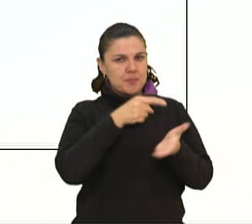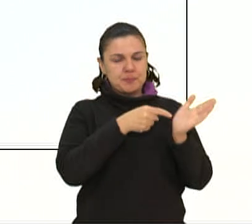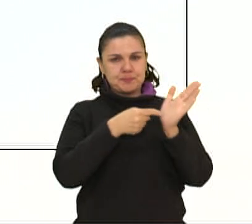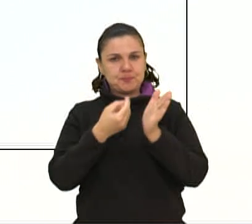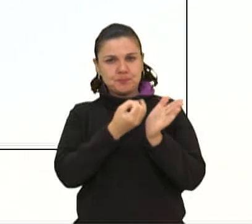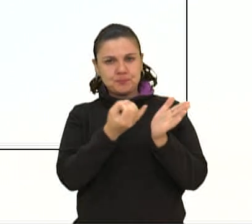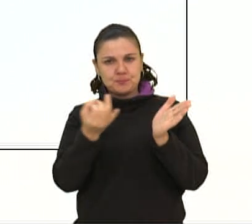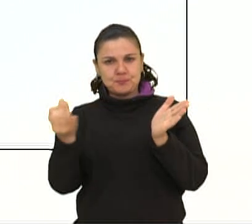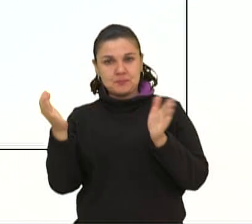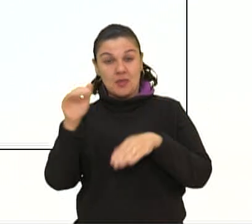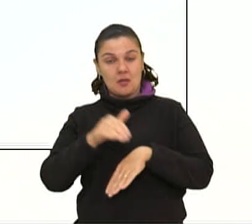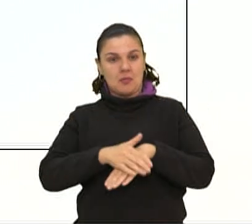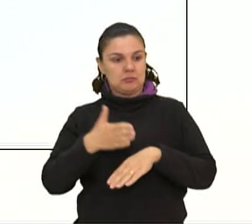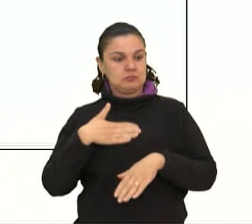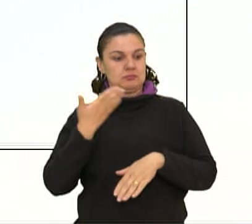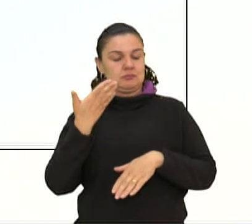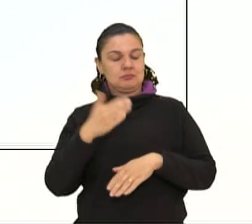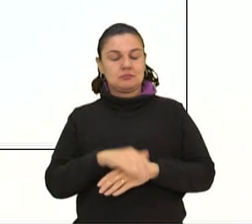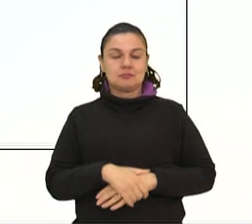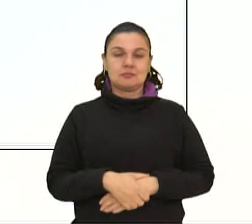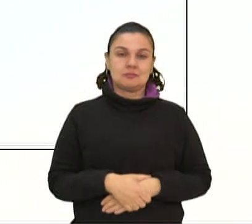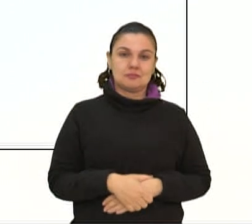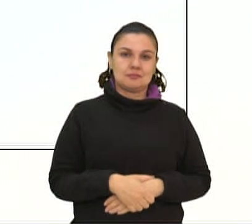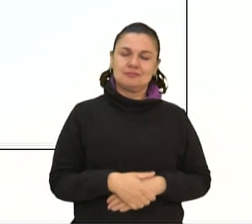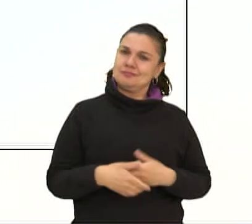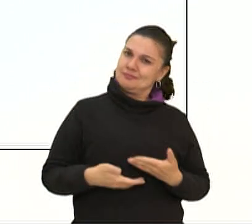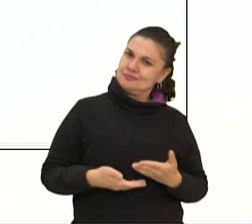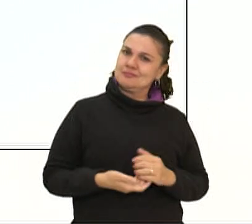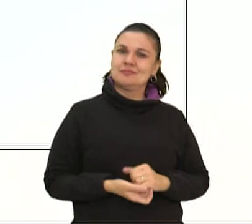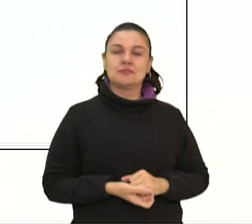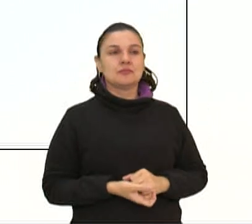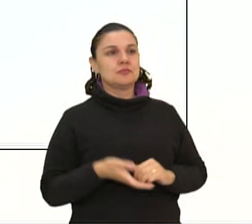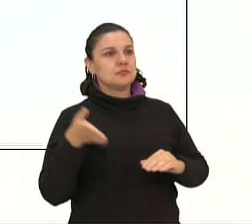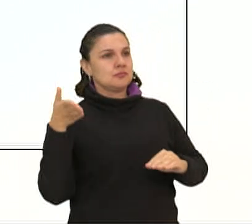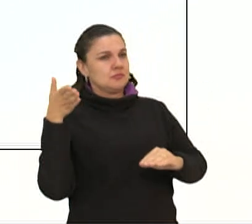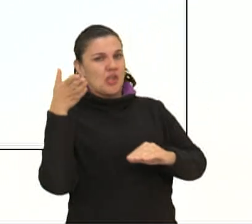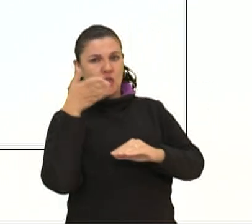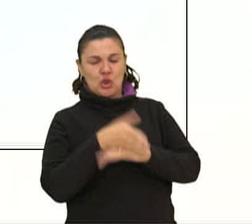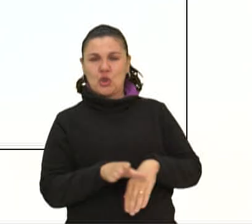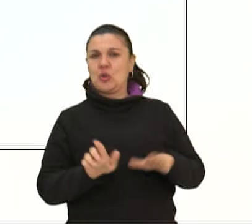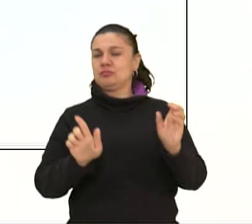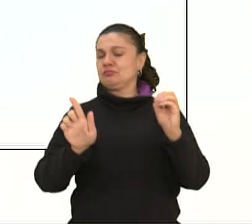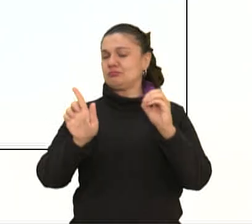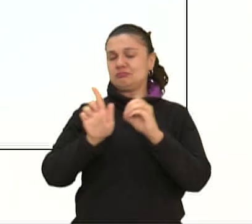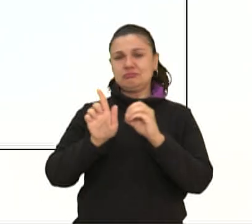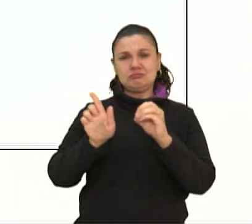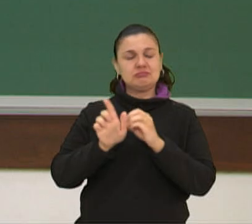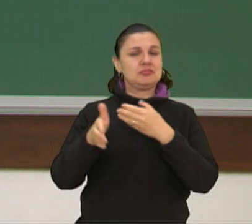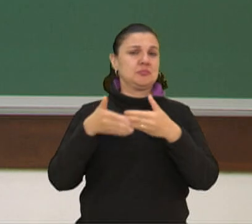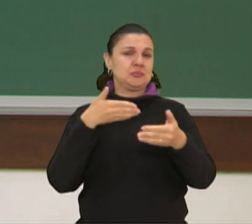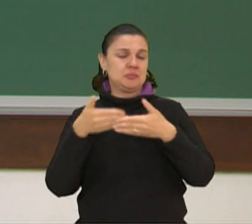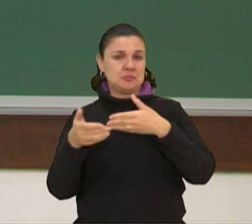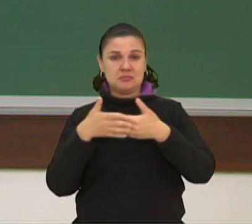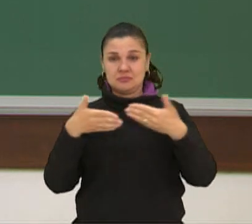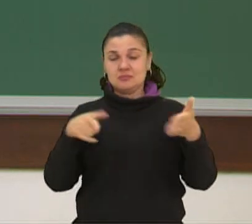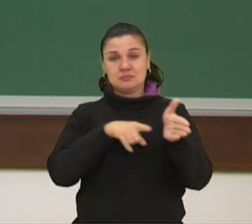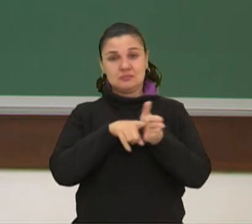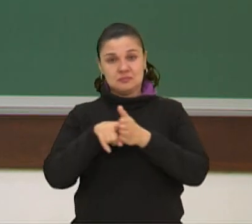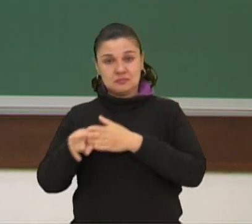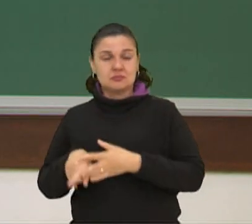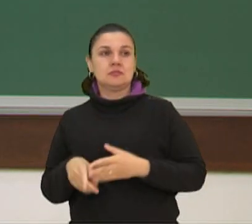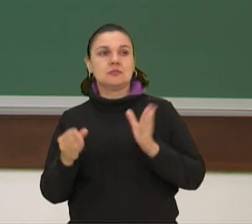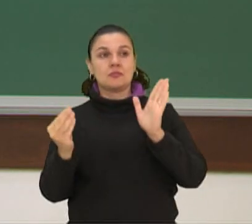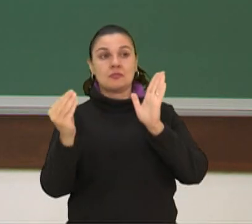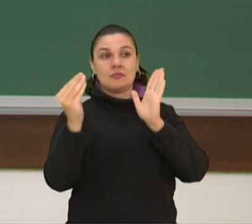Frases de Marco Aurélio. Certamente, depois dessa aula, você poderá pesquisar centenas de outras frases de Marco